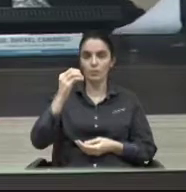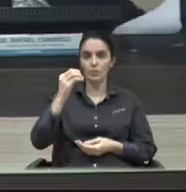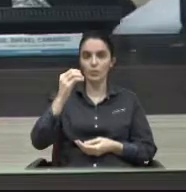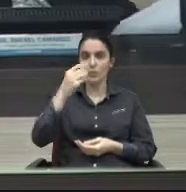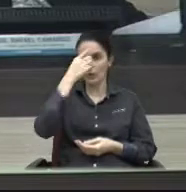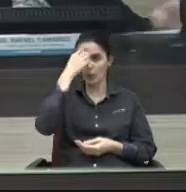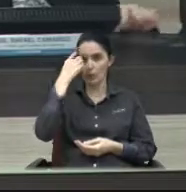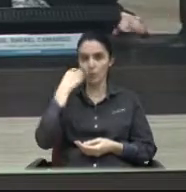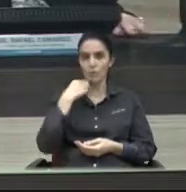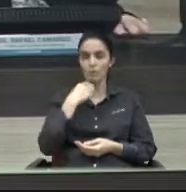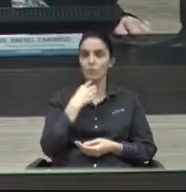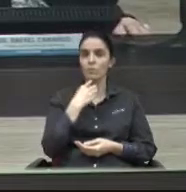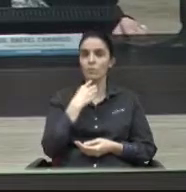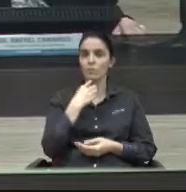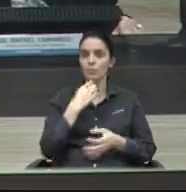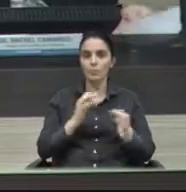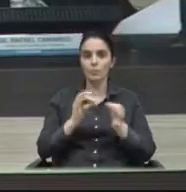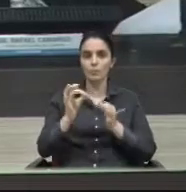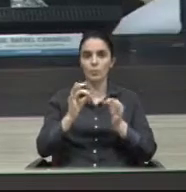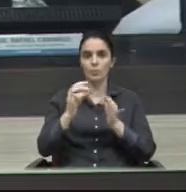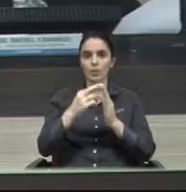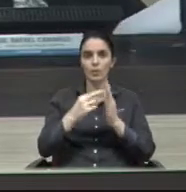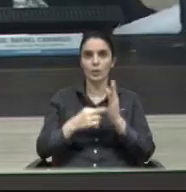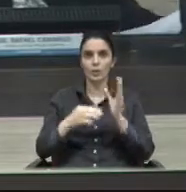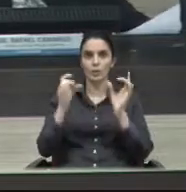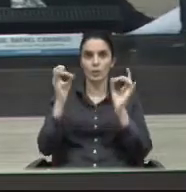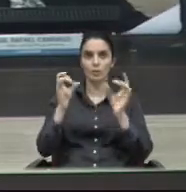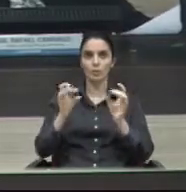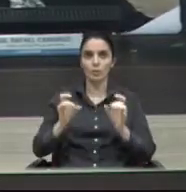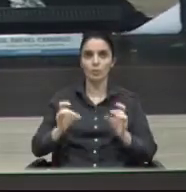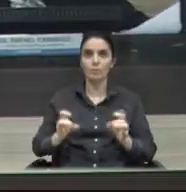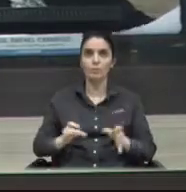a elaboração do relatório especial.